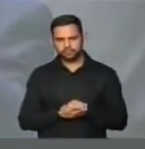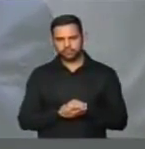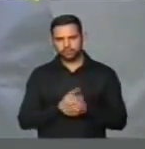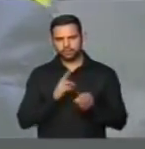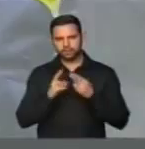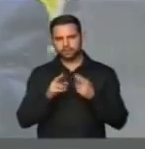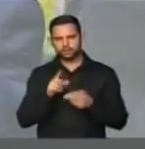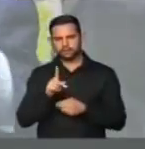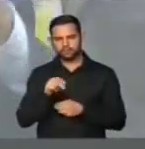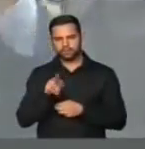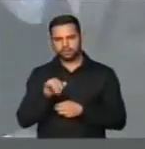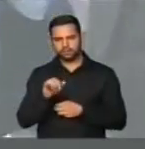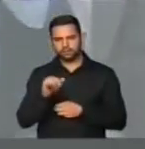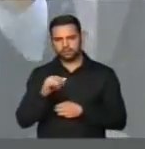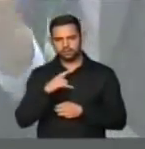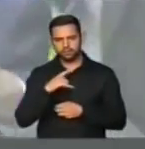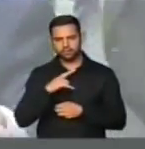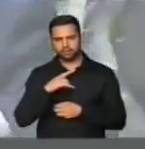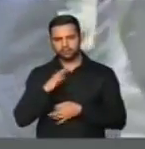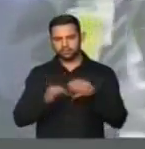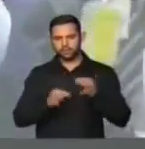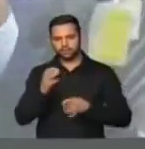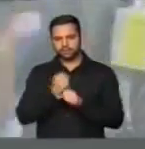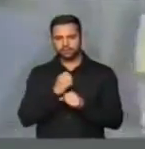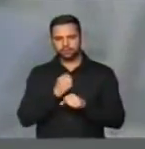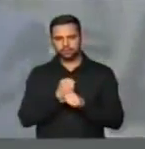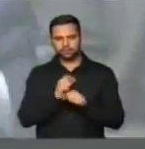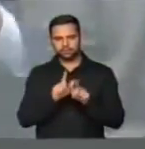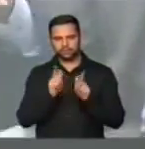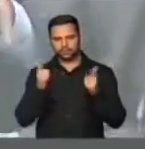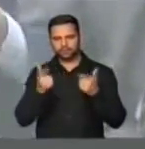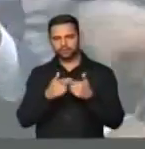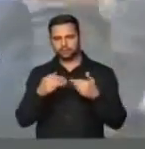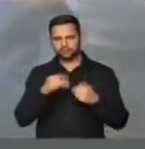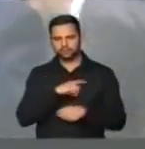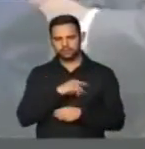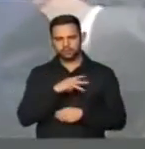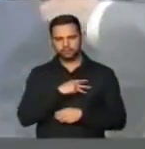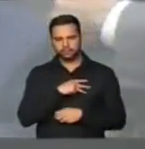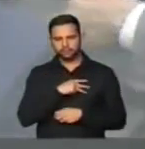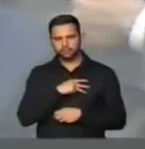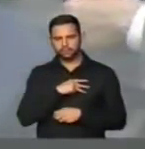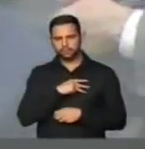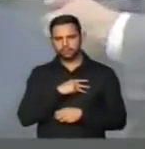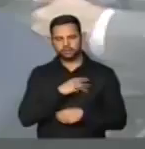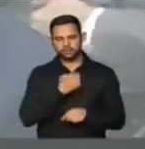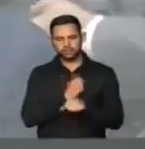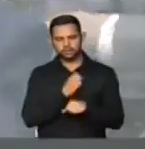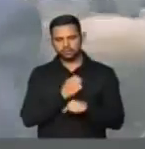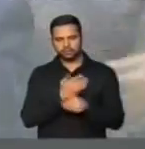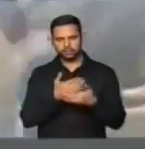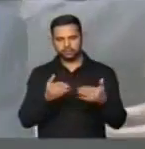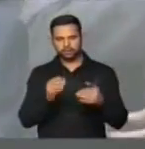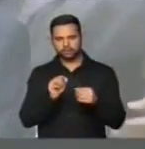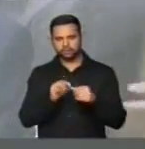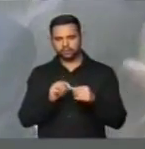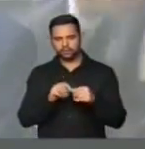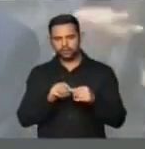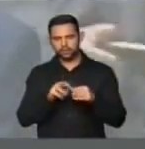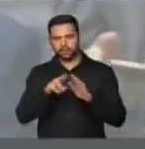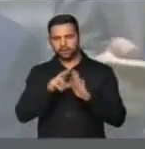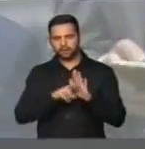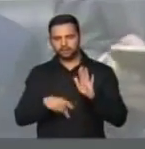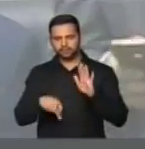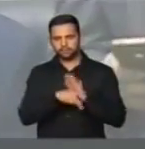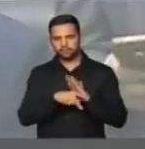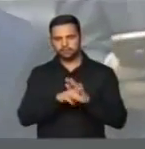Com relação ao Paraná, o Paraná tem um Tribunal de Contas, tem uma Assembleia Legislativa, tem um Ministério Público Estadual, com jurisdição própria,